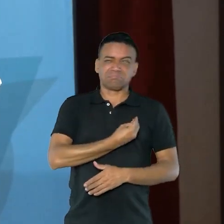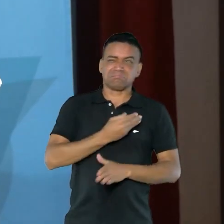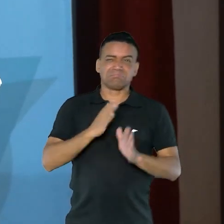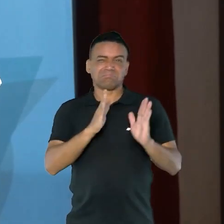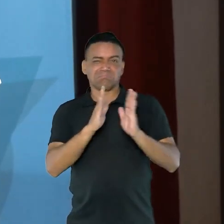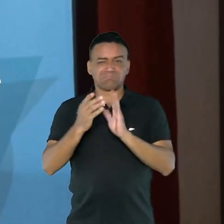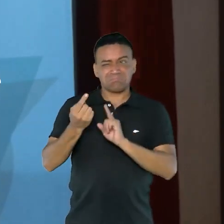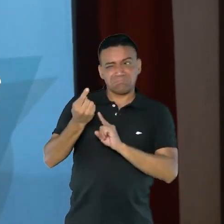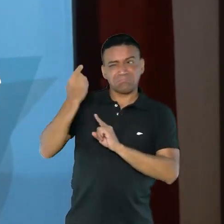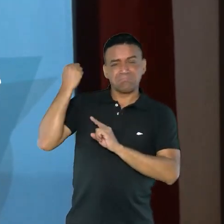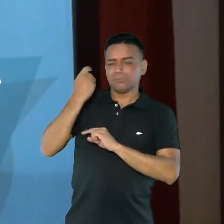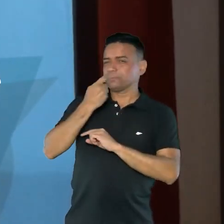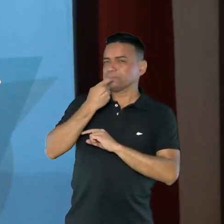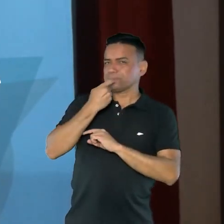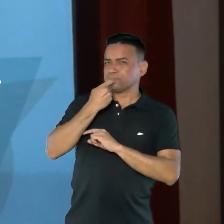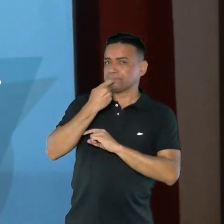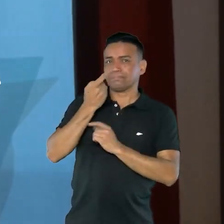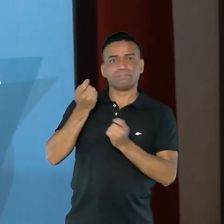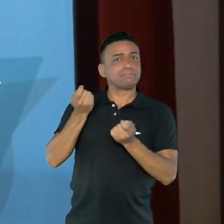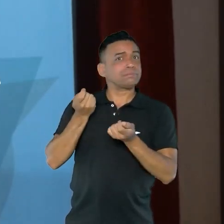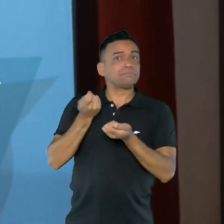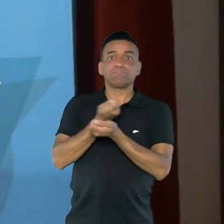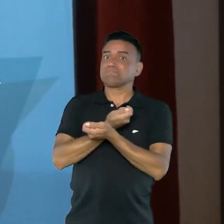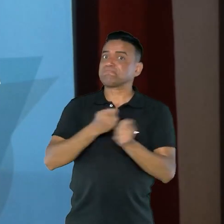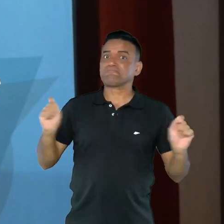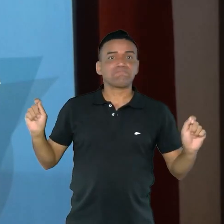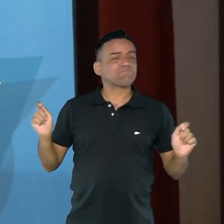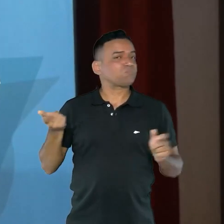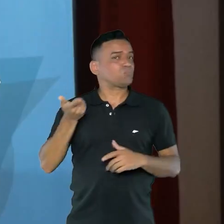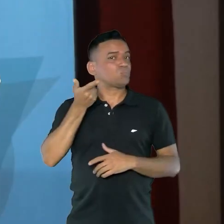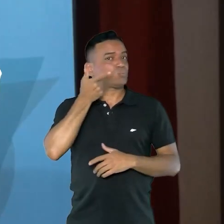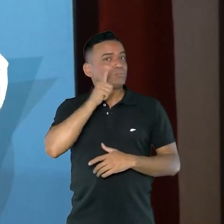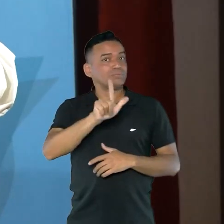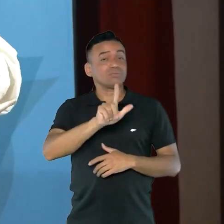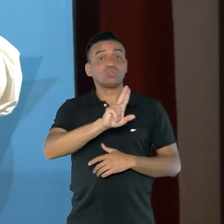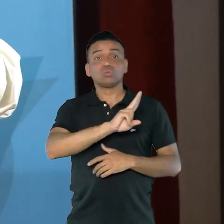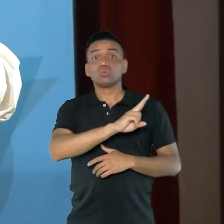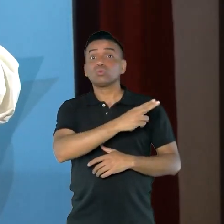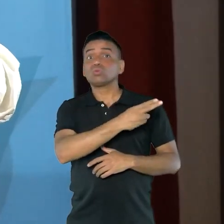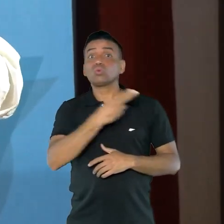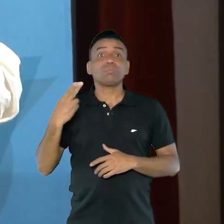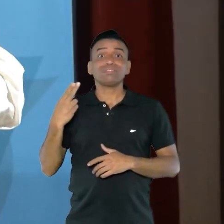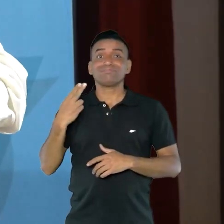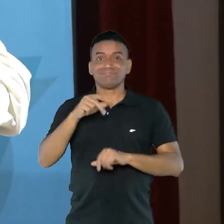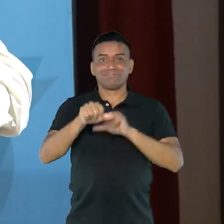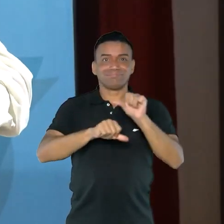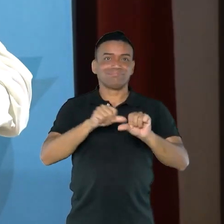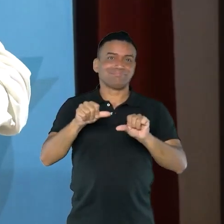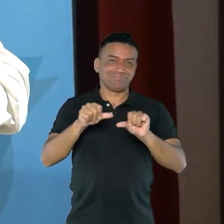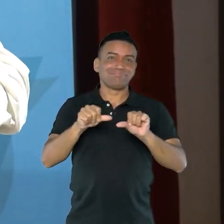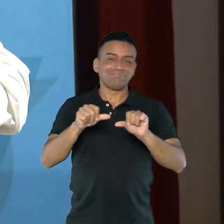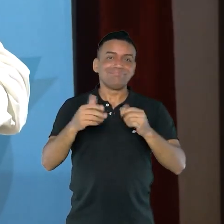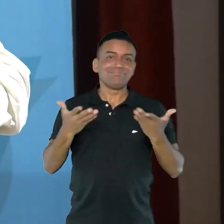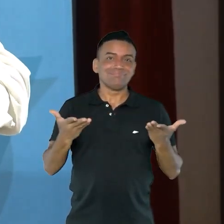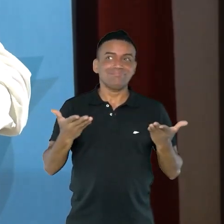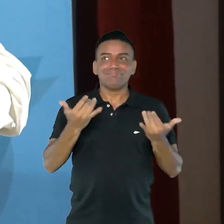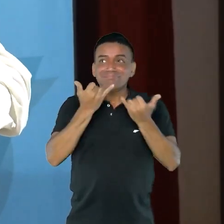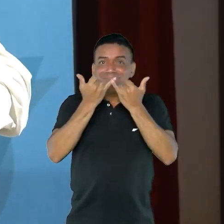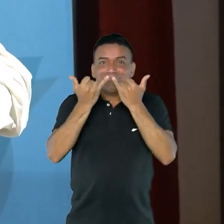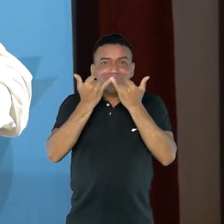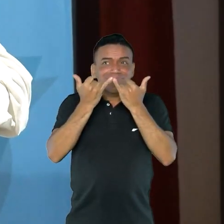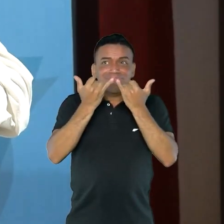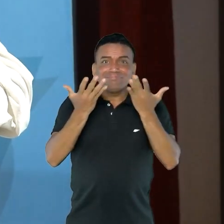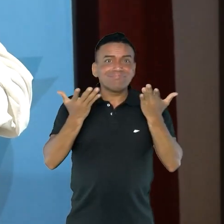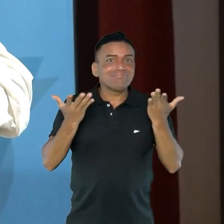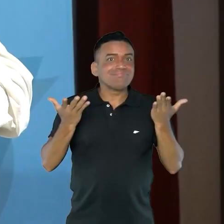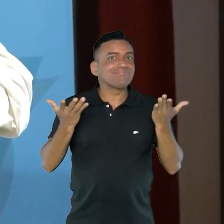né, ter o direito ao próprio nome, né? Que parece ser algo tão tão óbvio, né? No